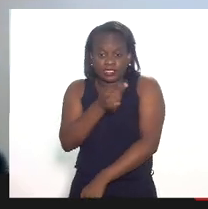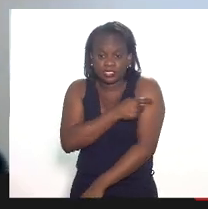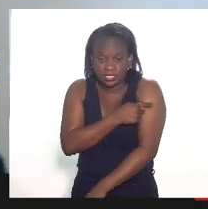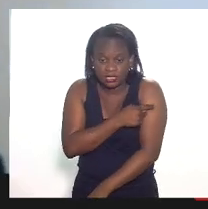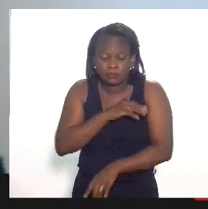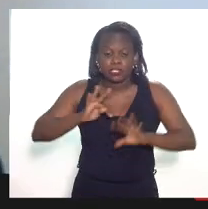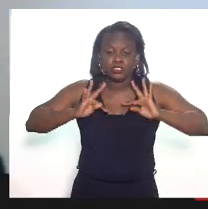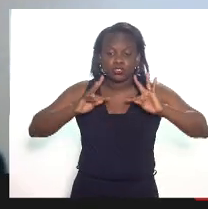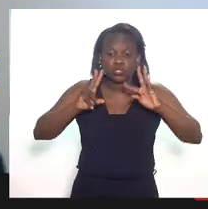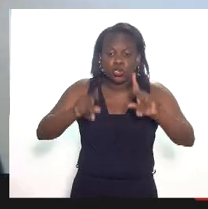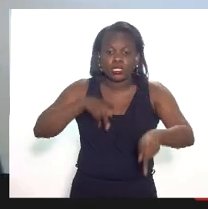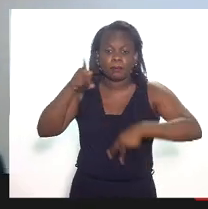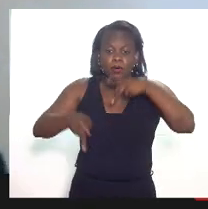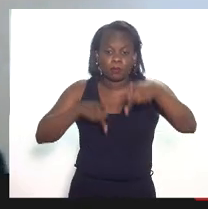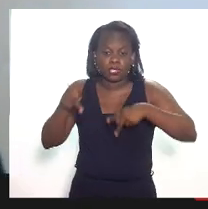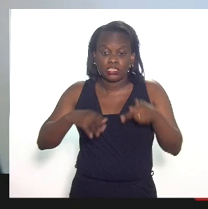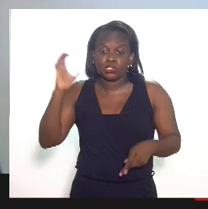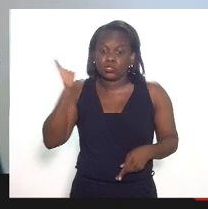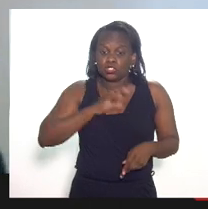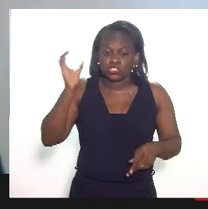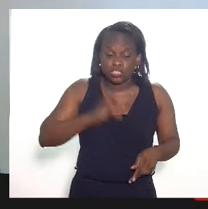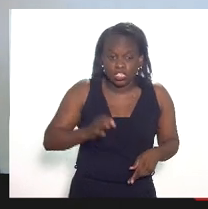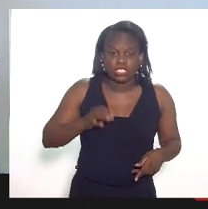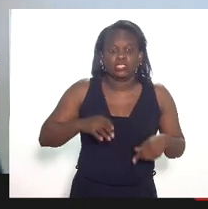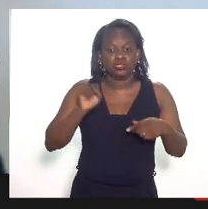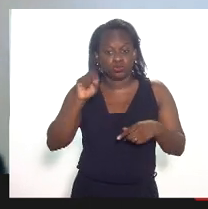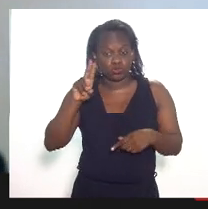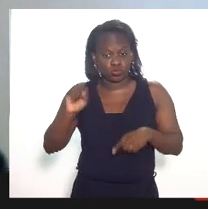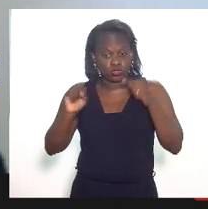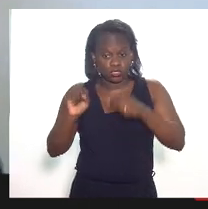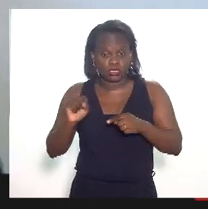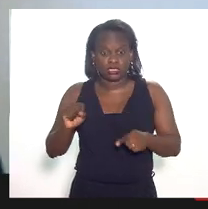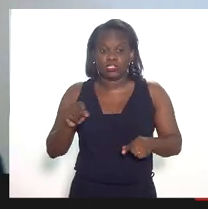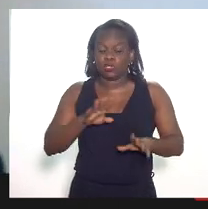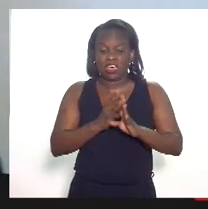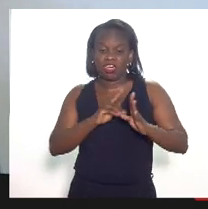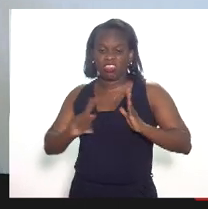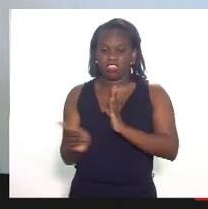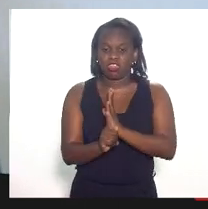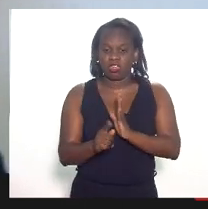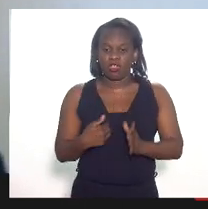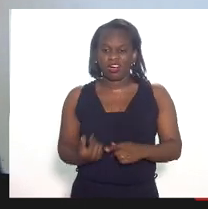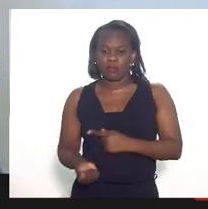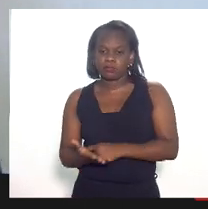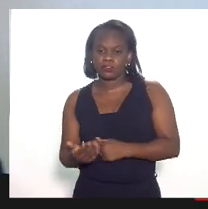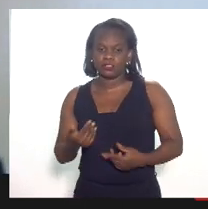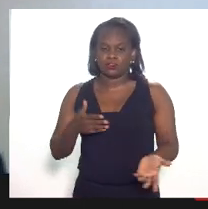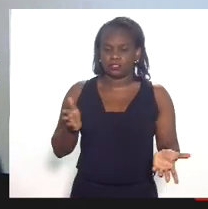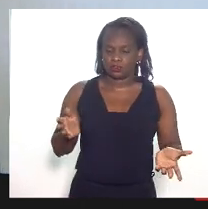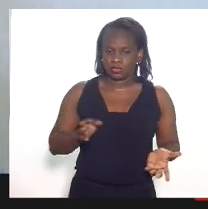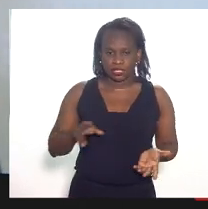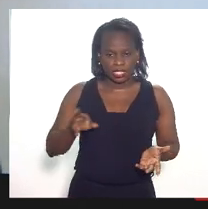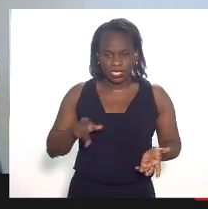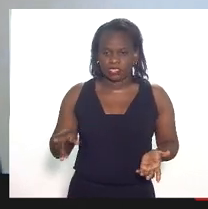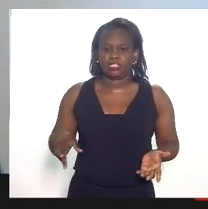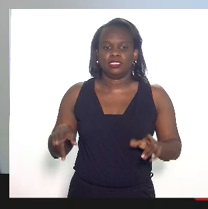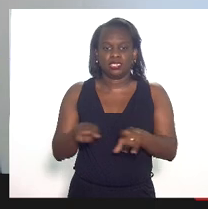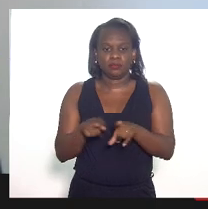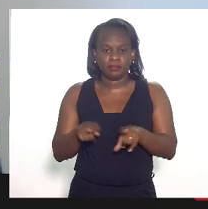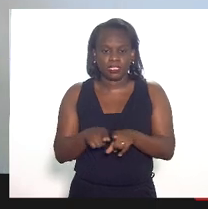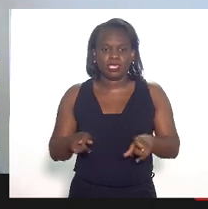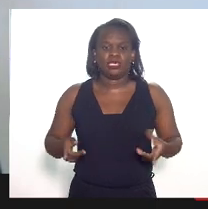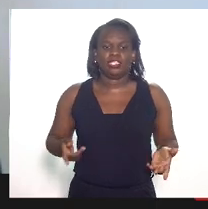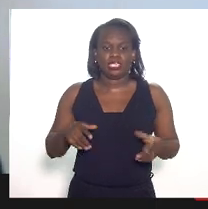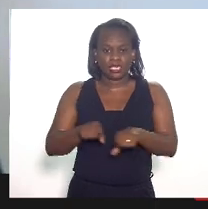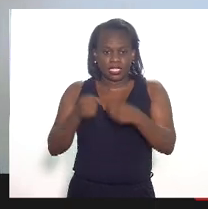para toda a população urgente pelo SUS, sem fura-fila ou camarote VIP da vacina, inclusive com a quebra